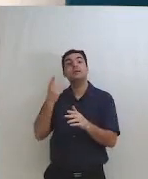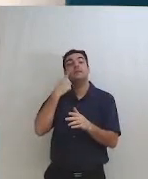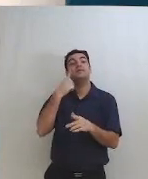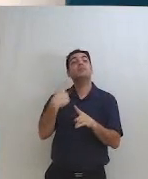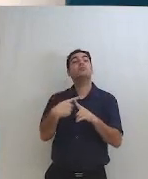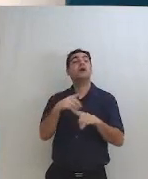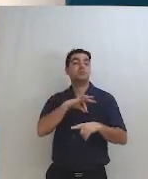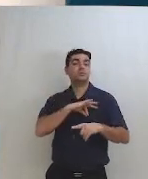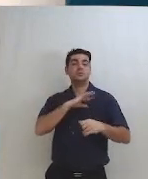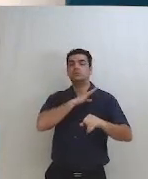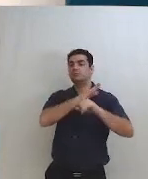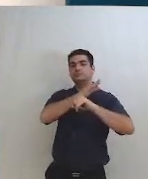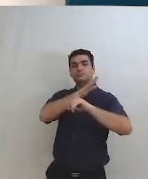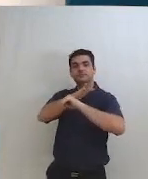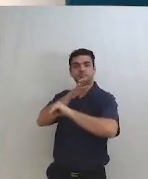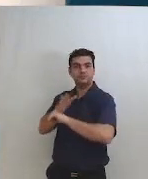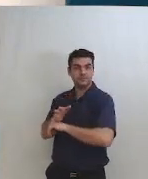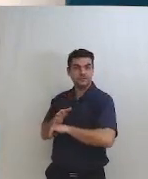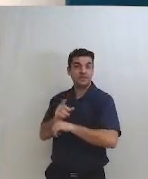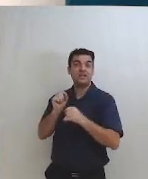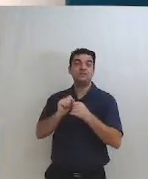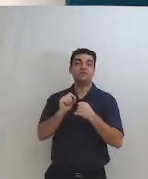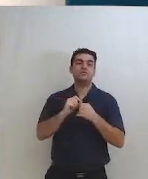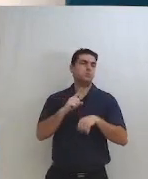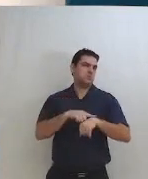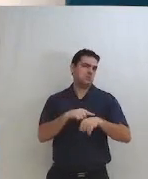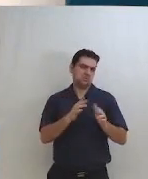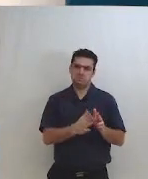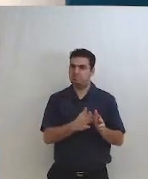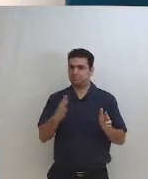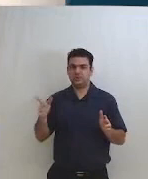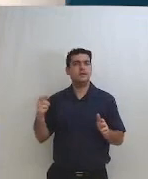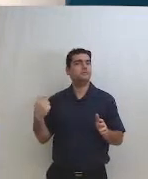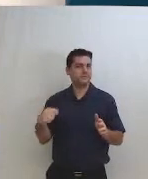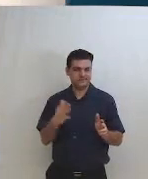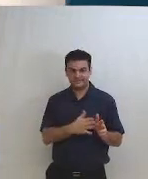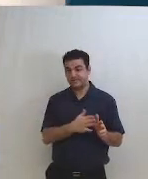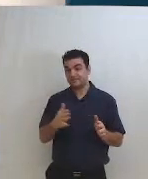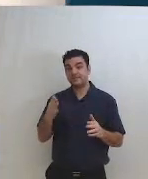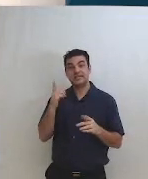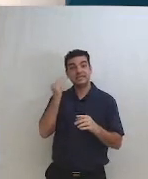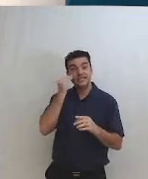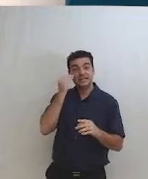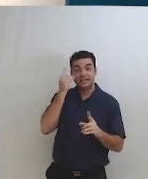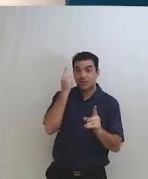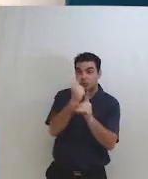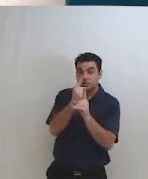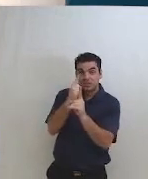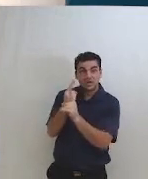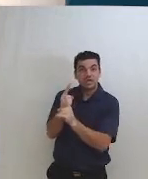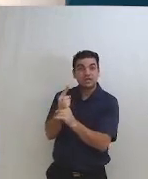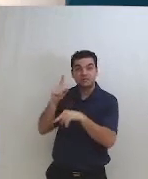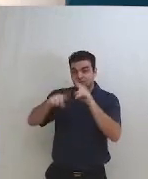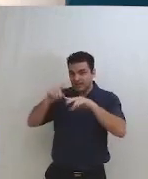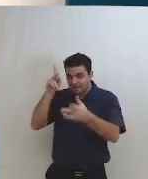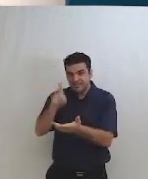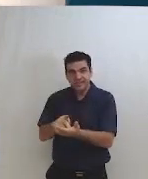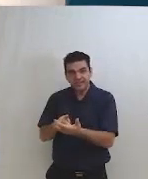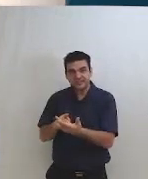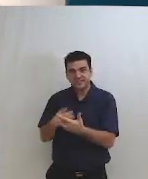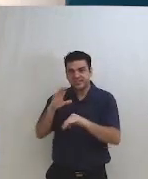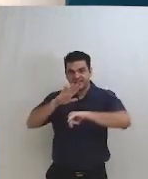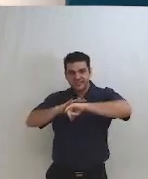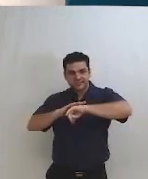as quais se estenderam por certo período e foram necessárias para averiguar se tal narrativa era materialmente verdadeira. As investigações